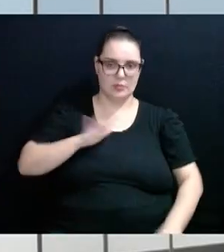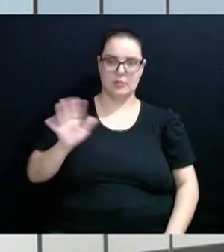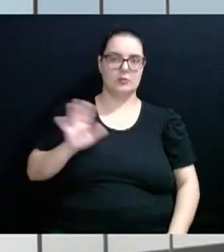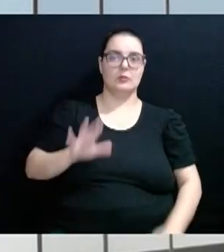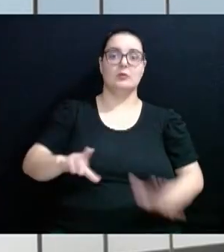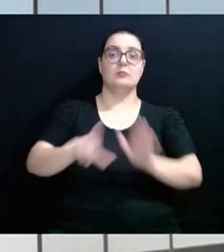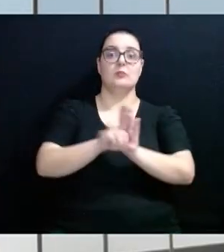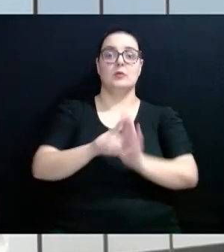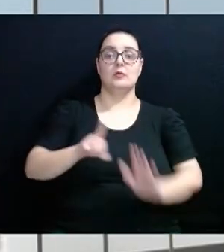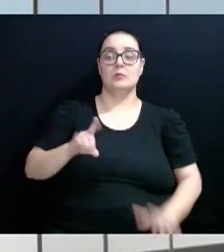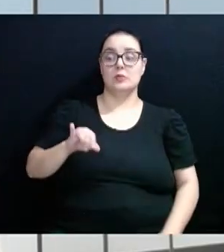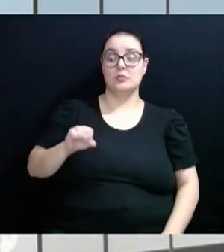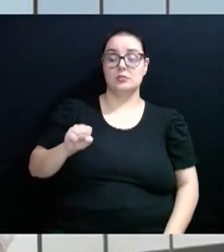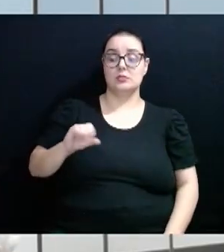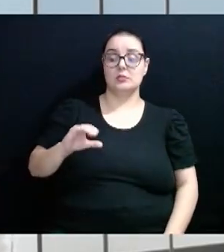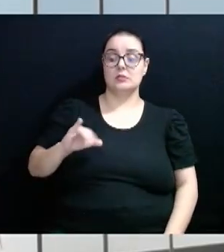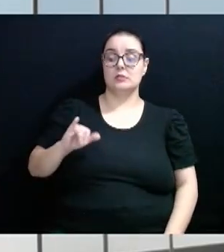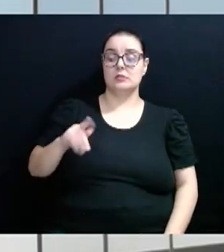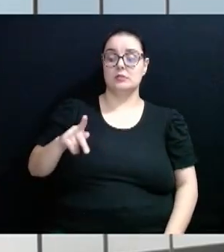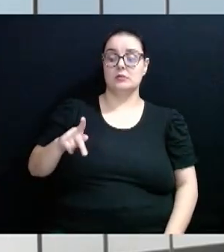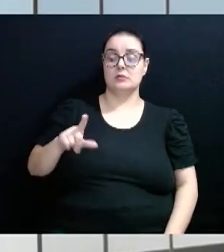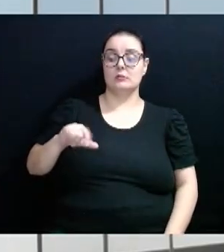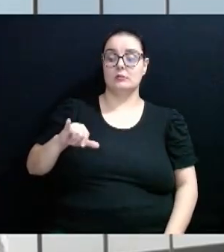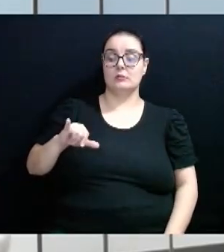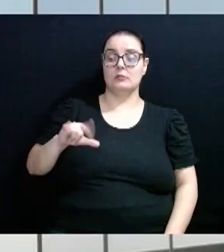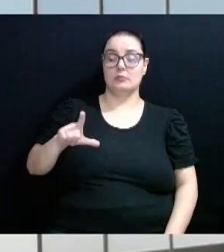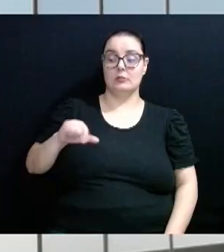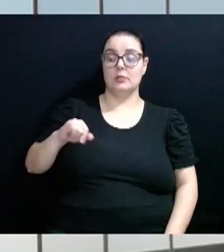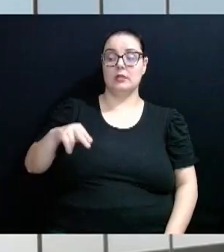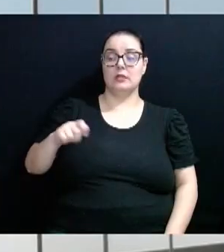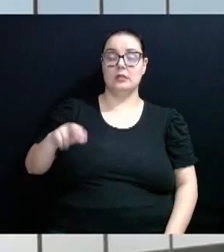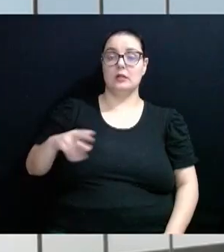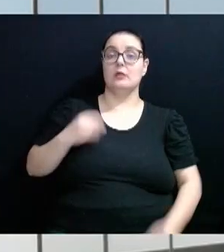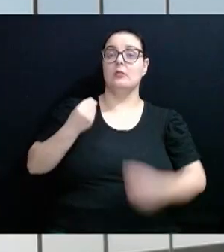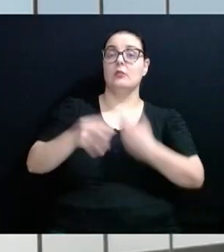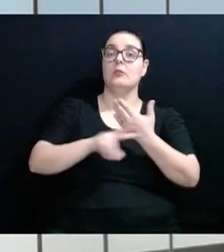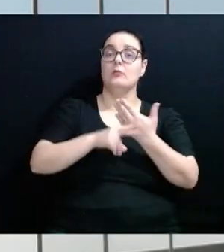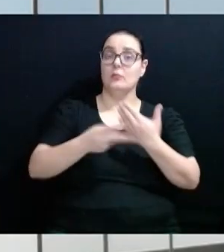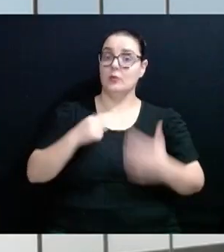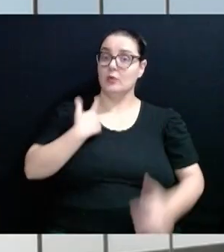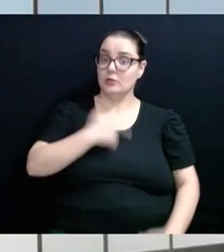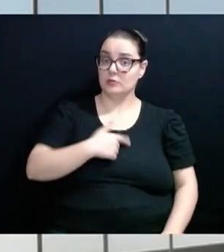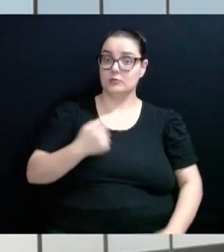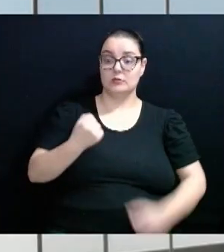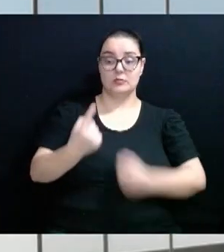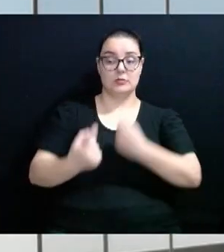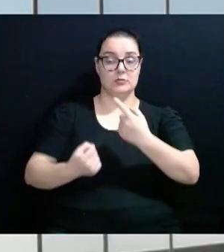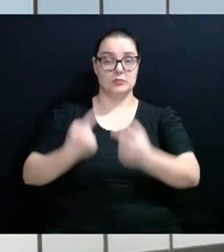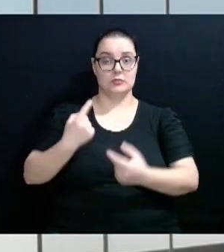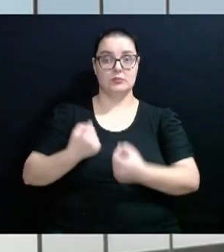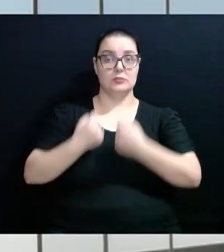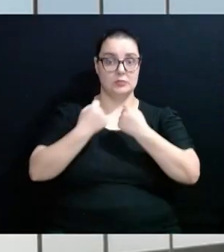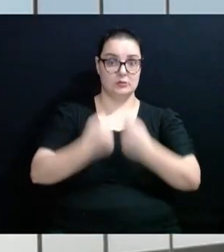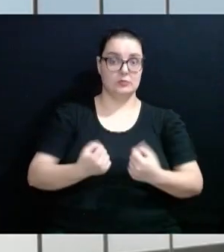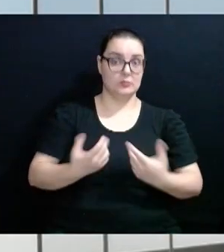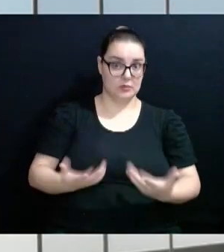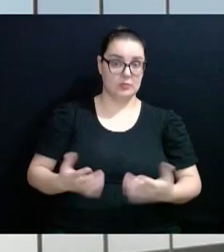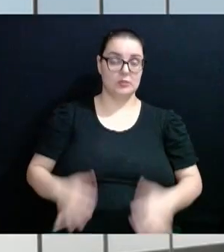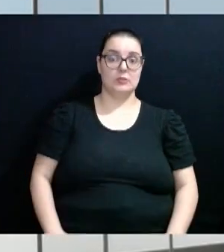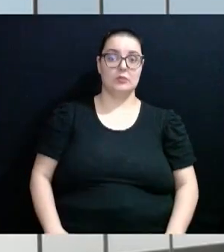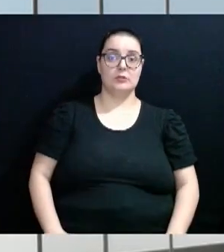disciplinar como nós reagiremos a eventuais agressões, né? É uma